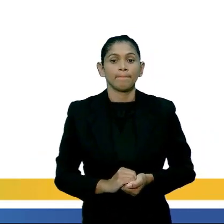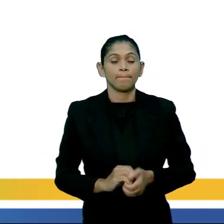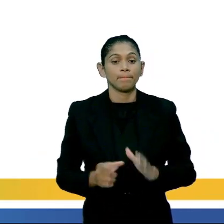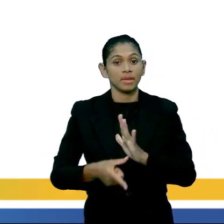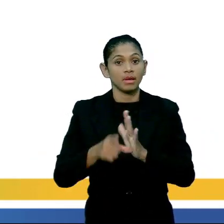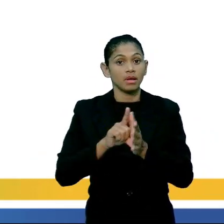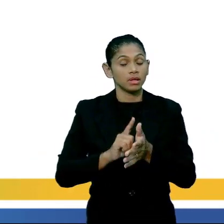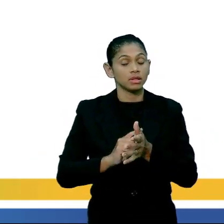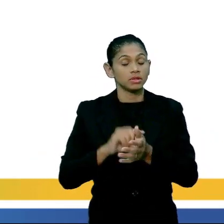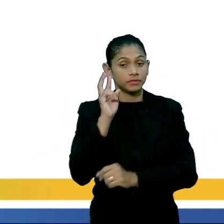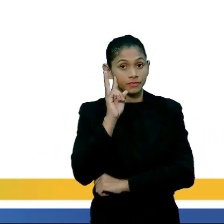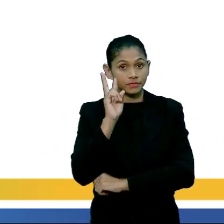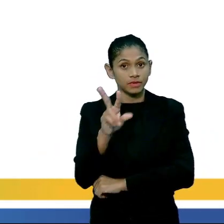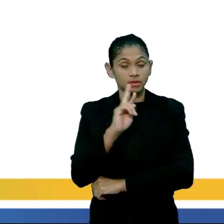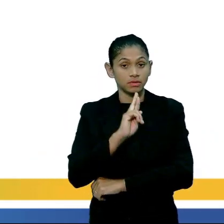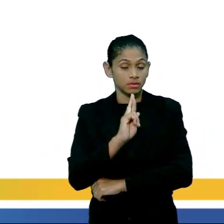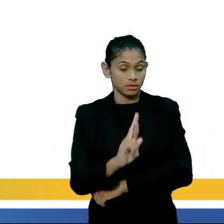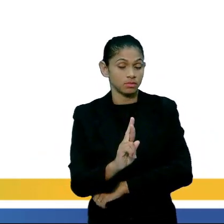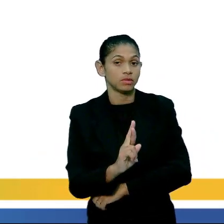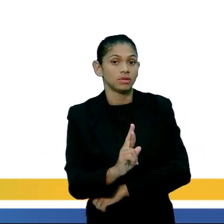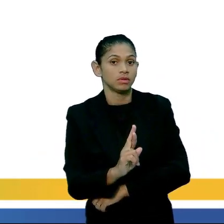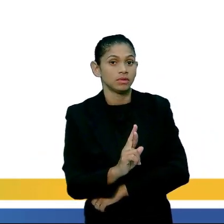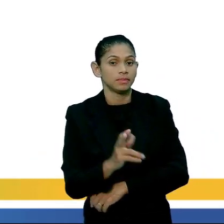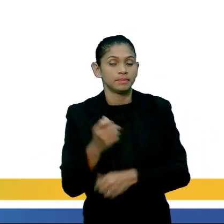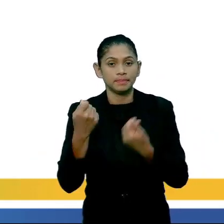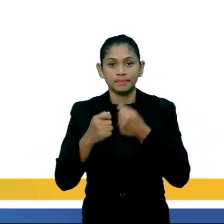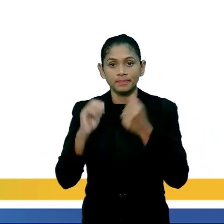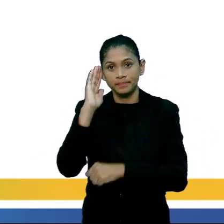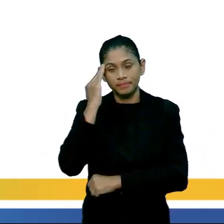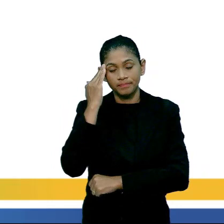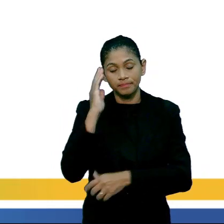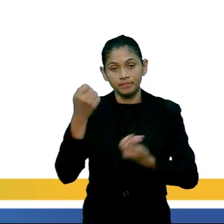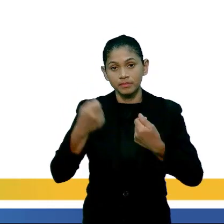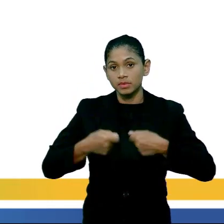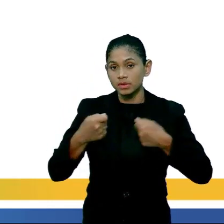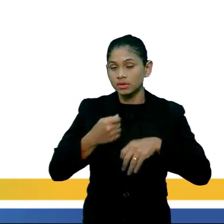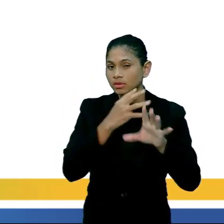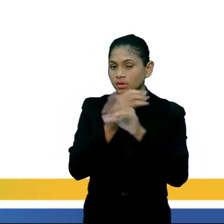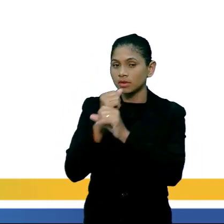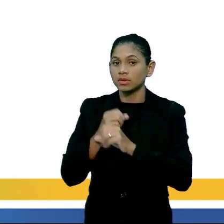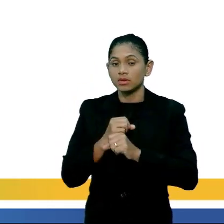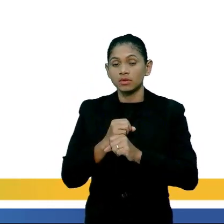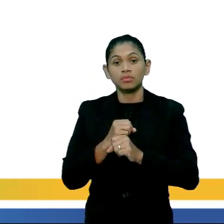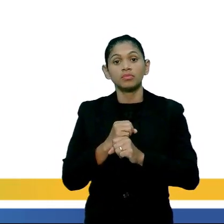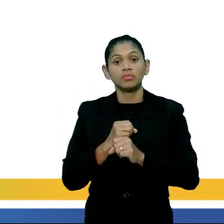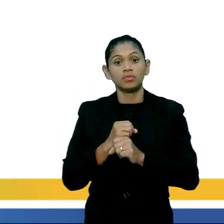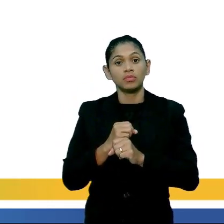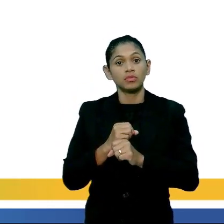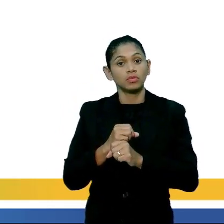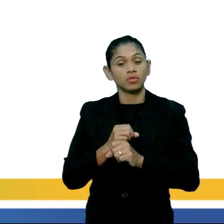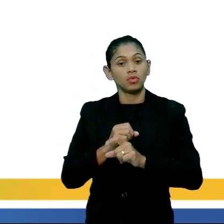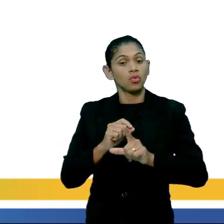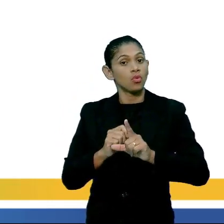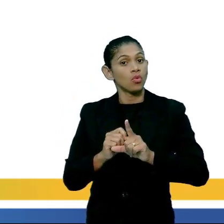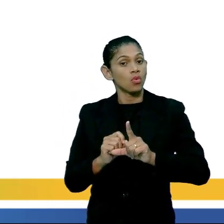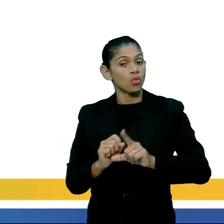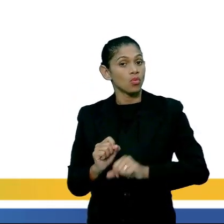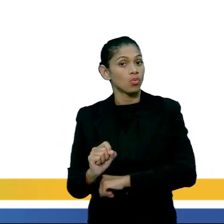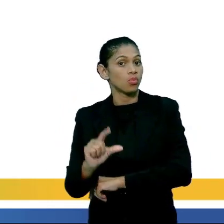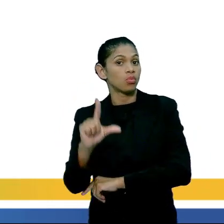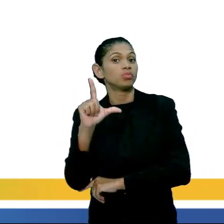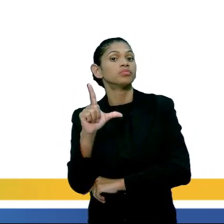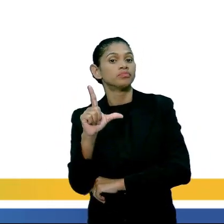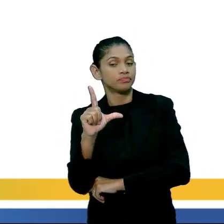para a resposta, já podemos entender uma coisa. Temos que calcular o volume da peça cilíndrica e o